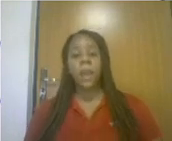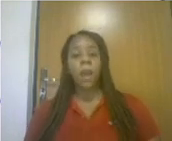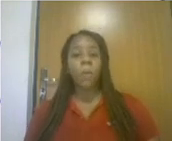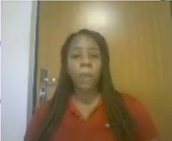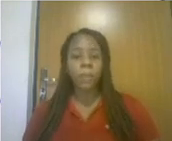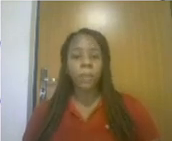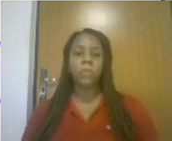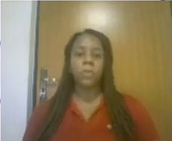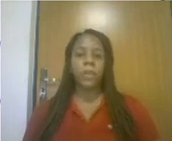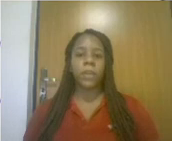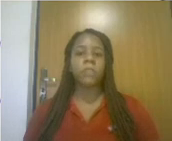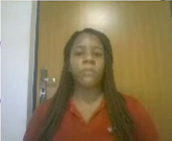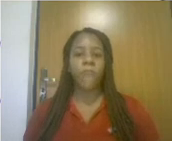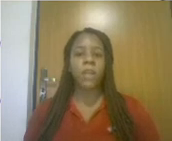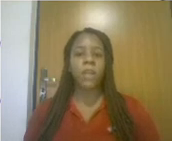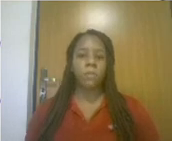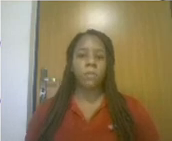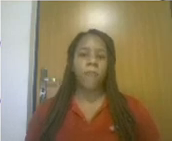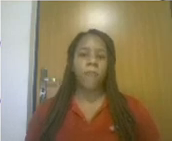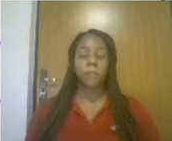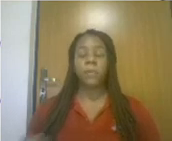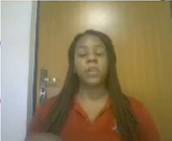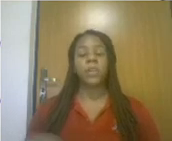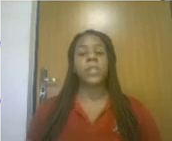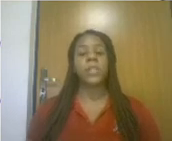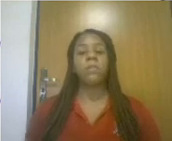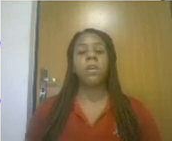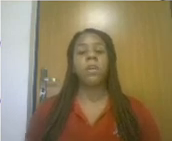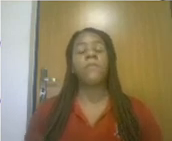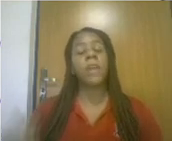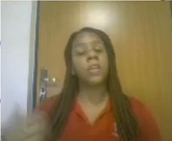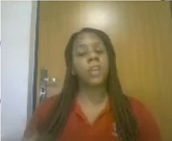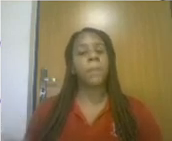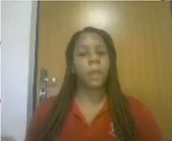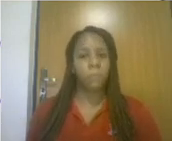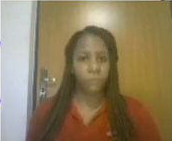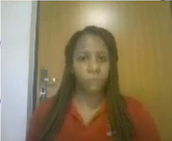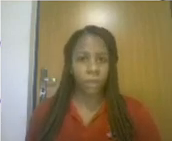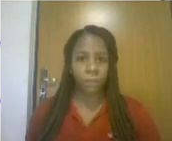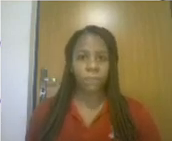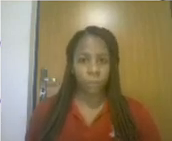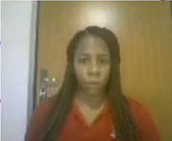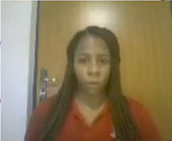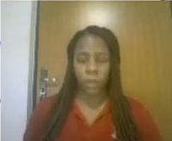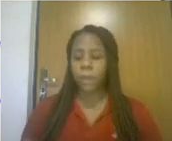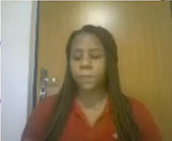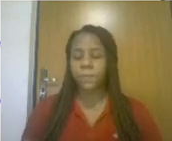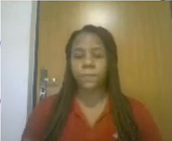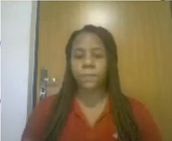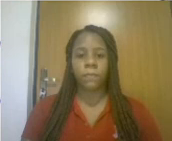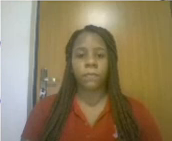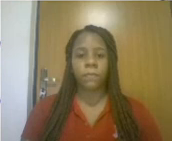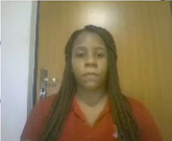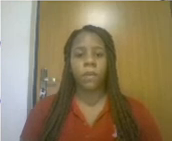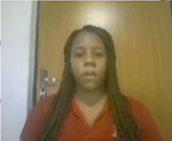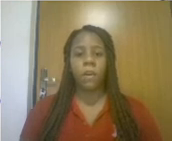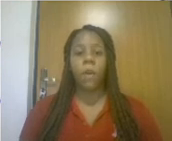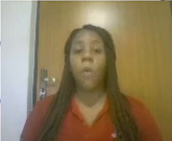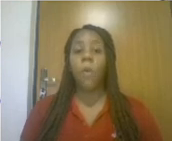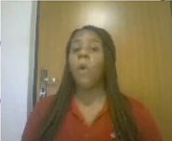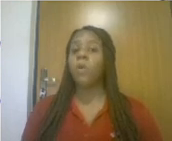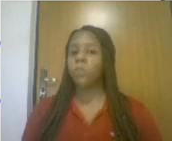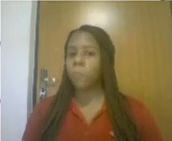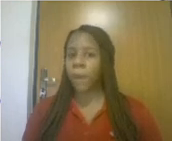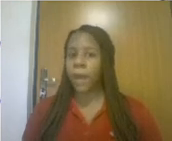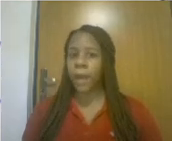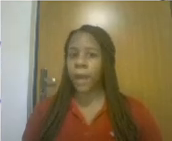E realmente no meu texto fala sobre viagem, porque está dizendo que eu viajei para Cabo Frio, ok?